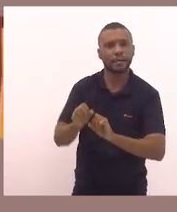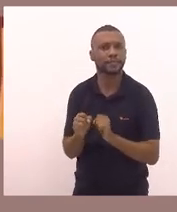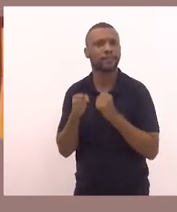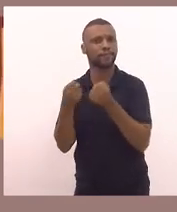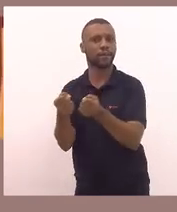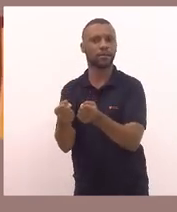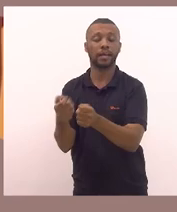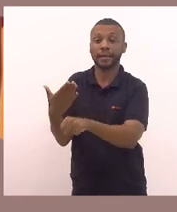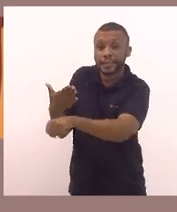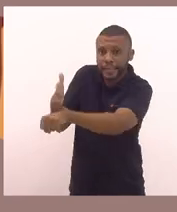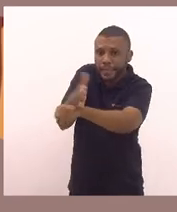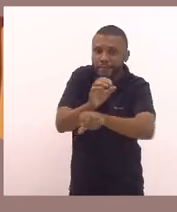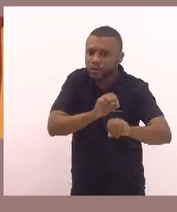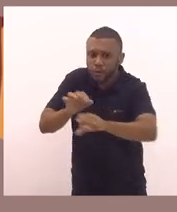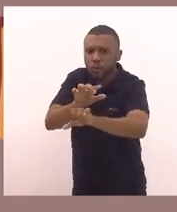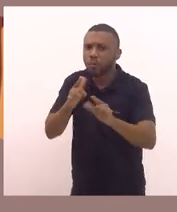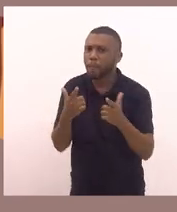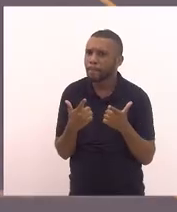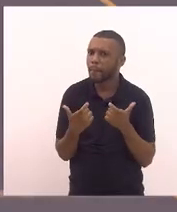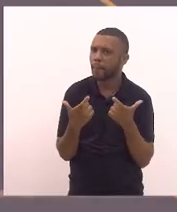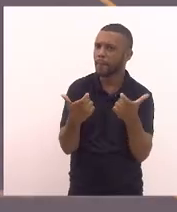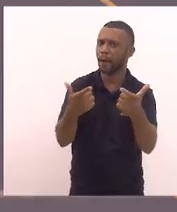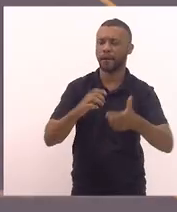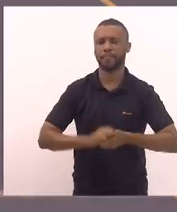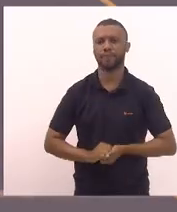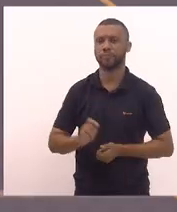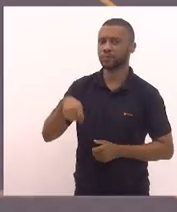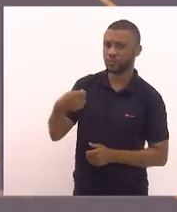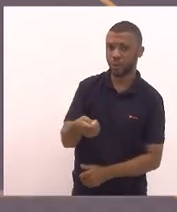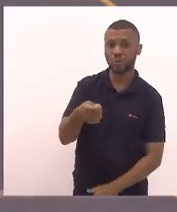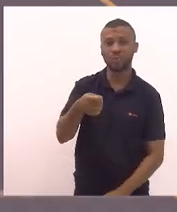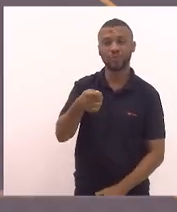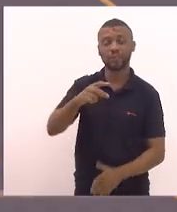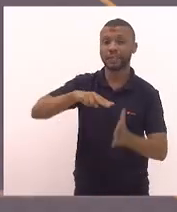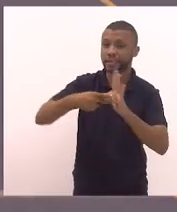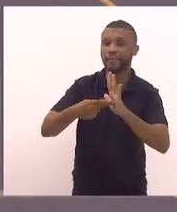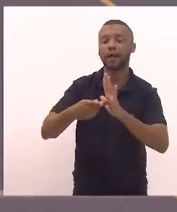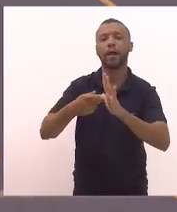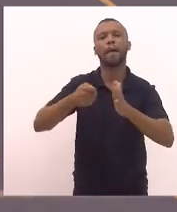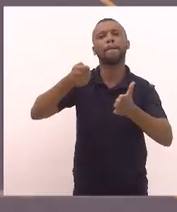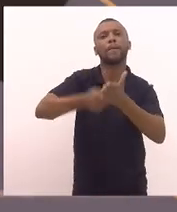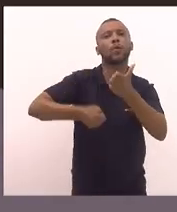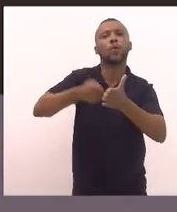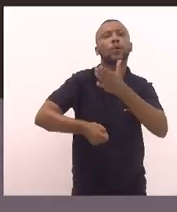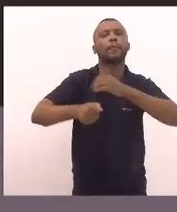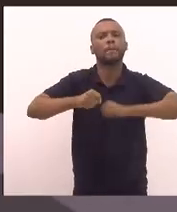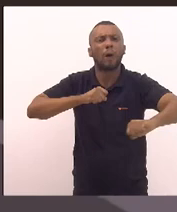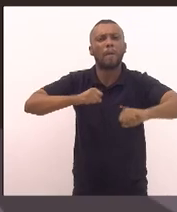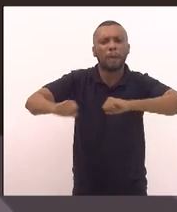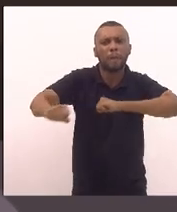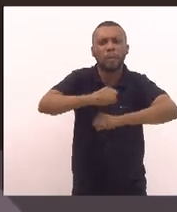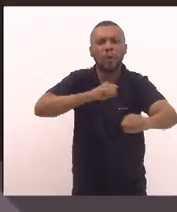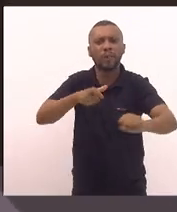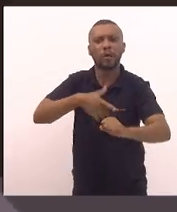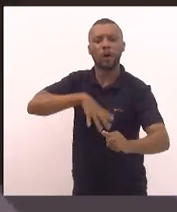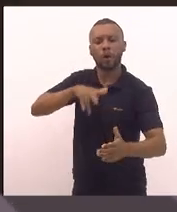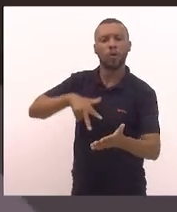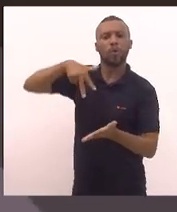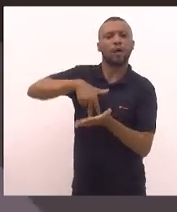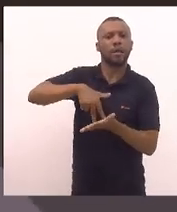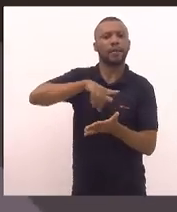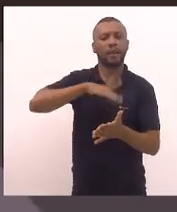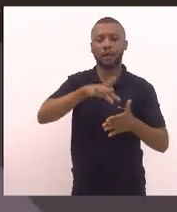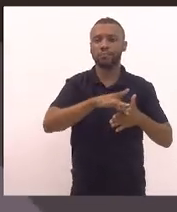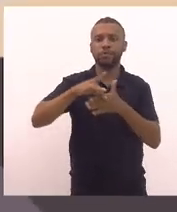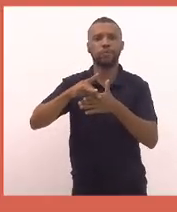e treinava todos para o ataque. Seu nome era sinônimo de luta. E ela era tão corajosa que tomou a frente